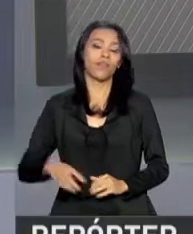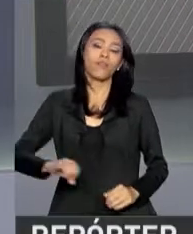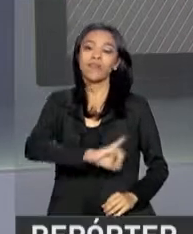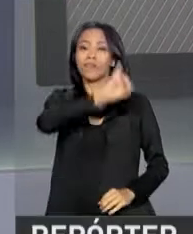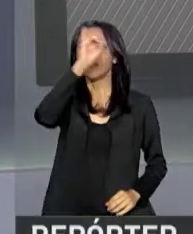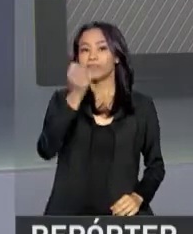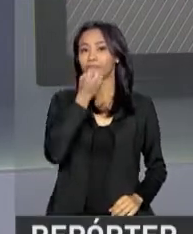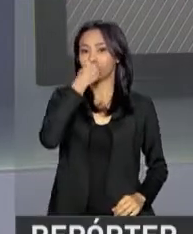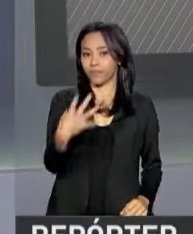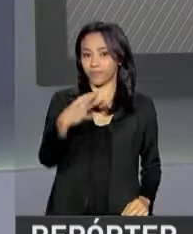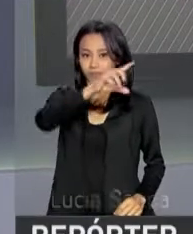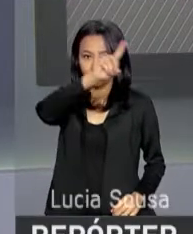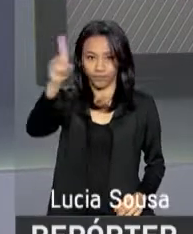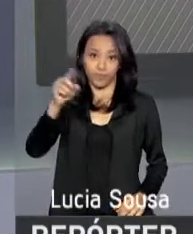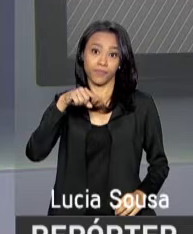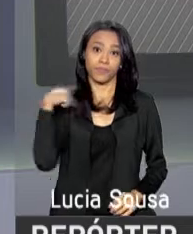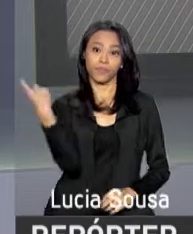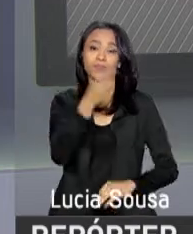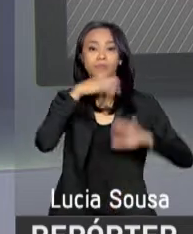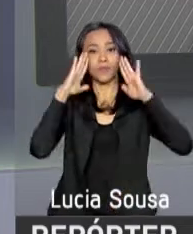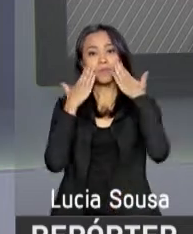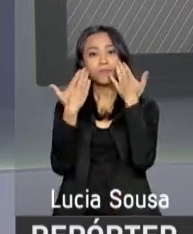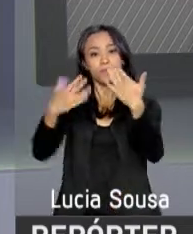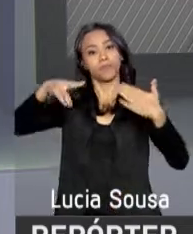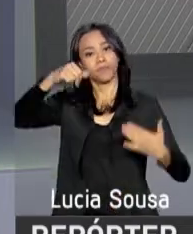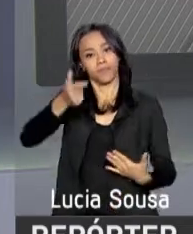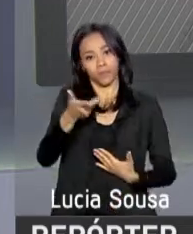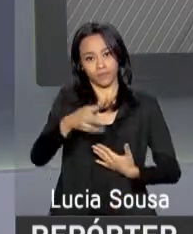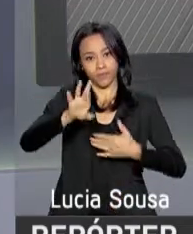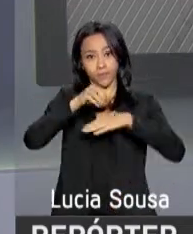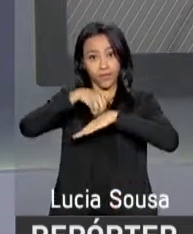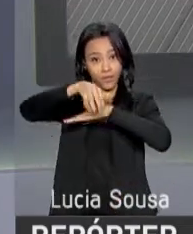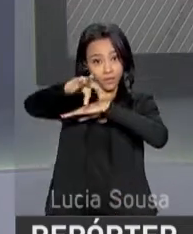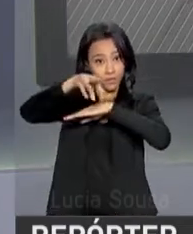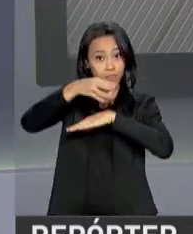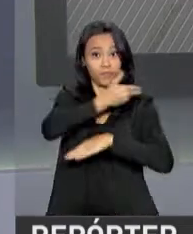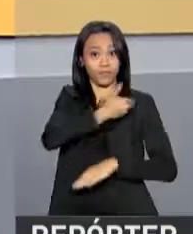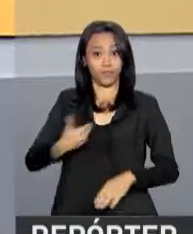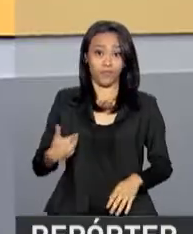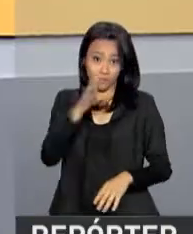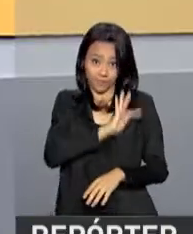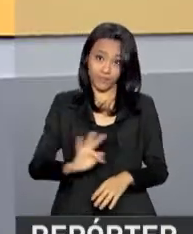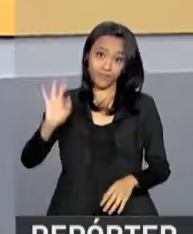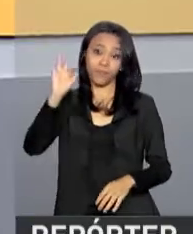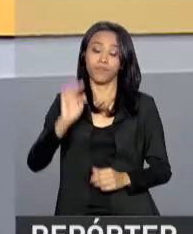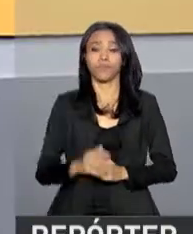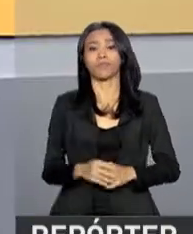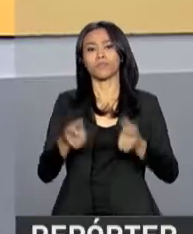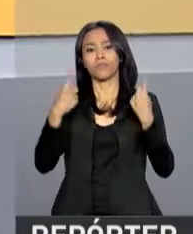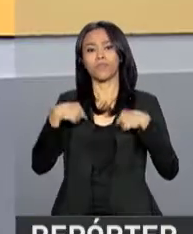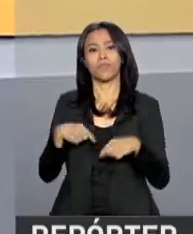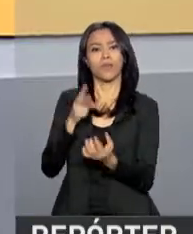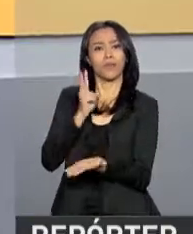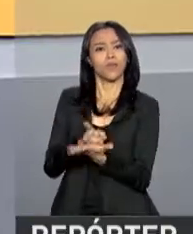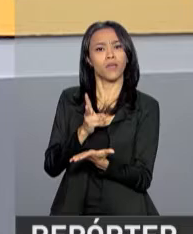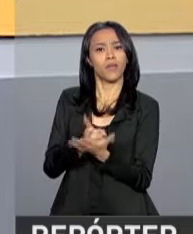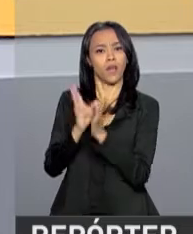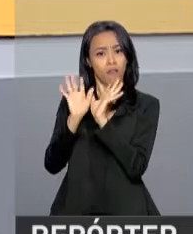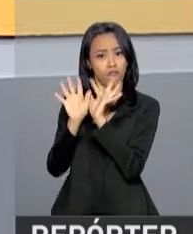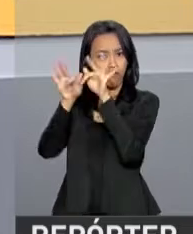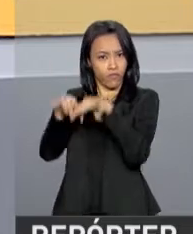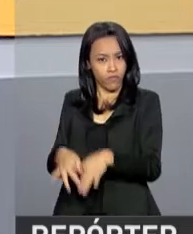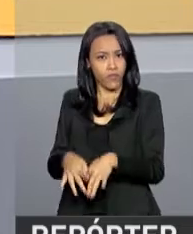Olá, bom dia. Estamos de volta com o repórter NBR e as notícias do governo federal. Mesmo com o encerramento da